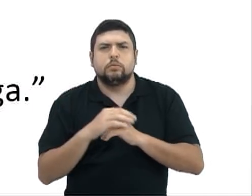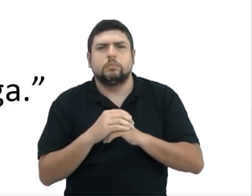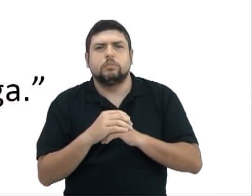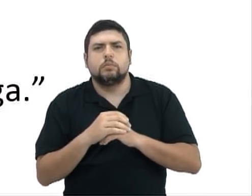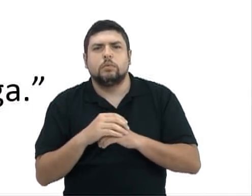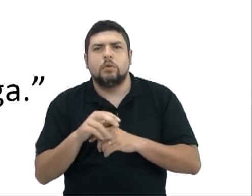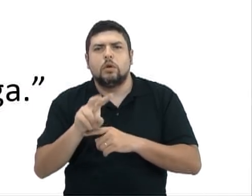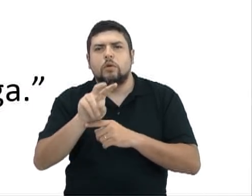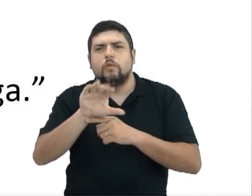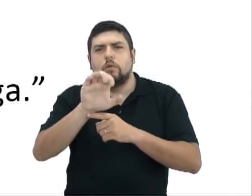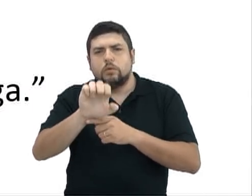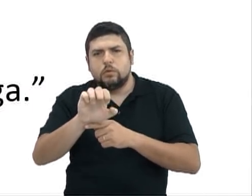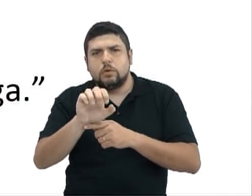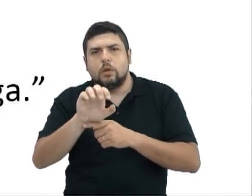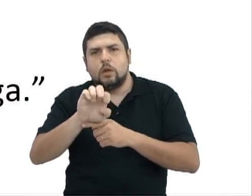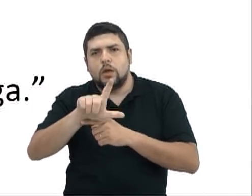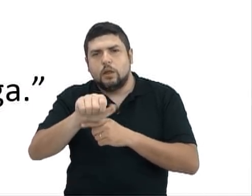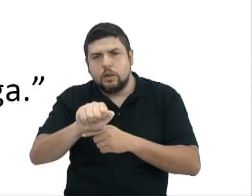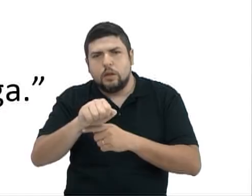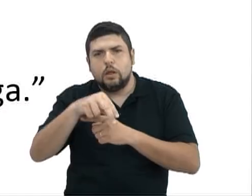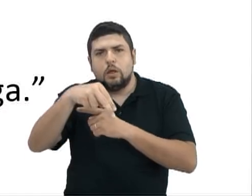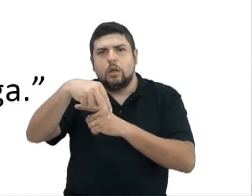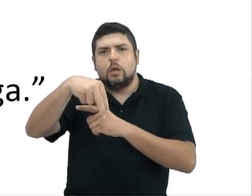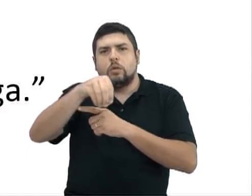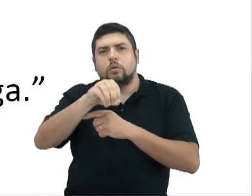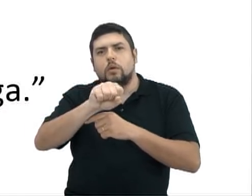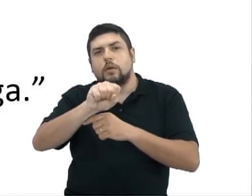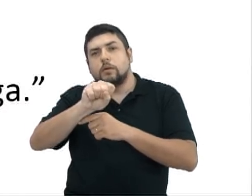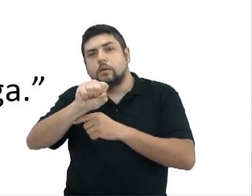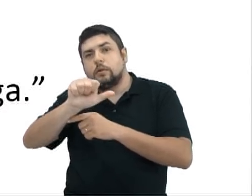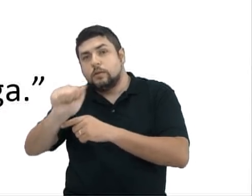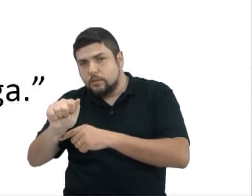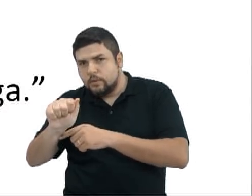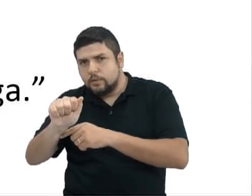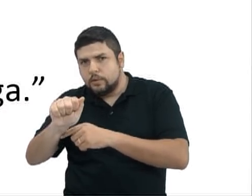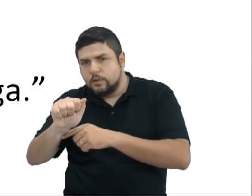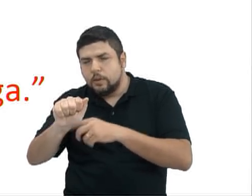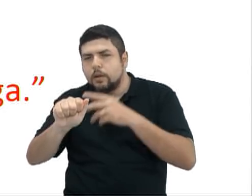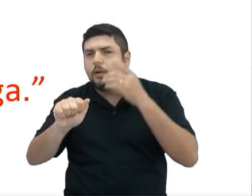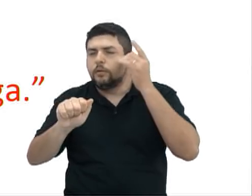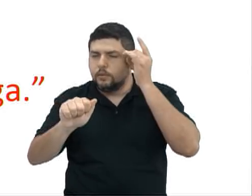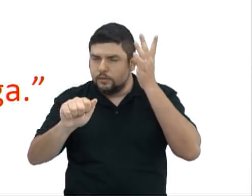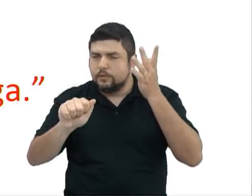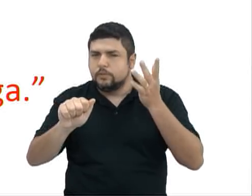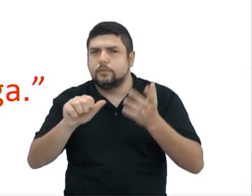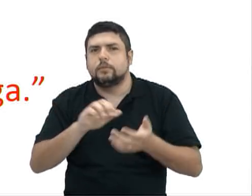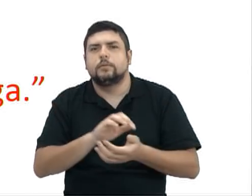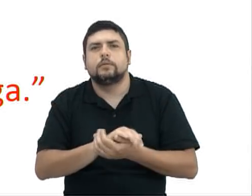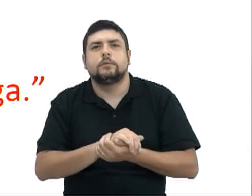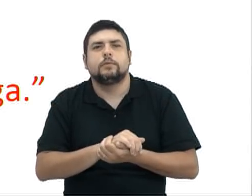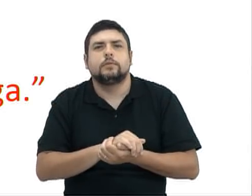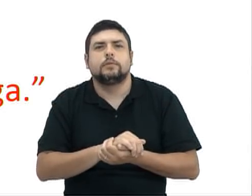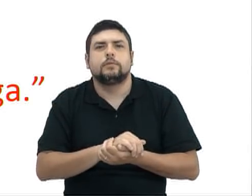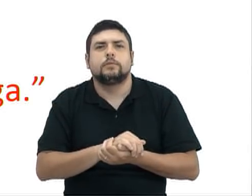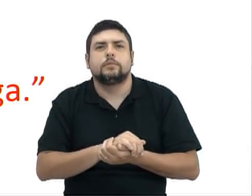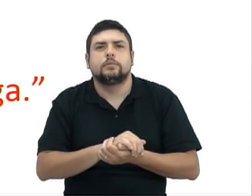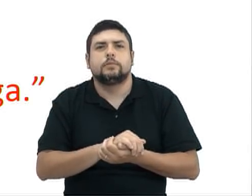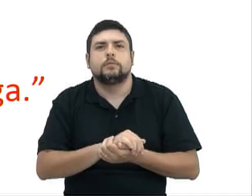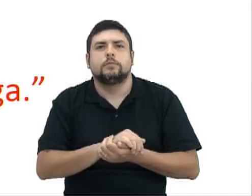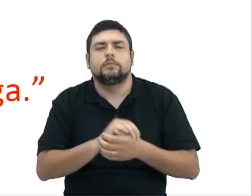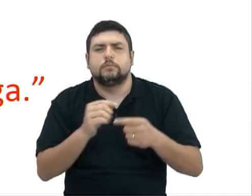Você, eu, ela ou nossa? Fácil, né? Não é um